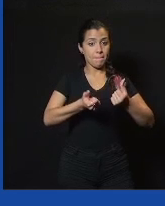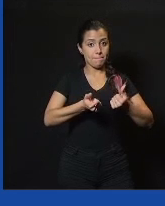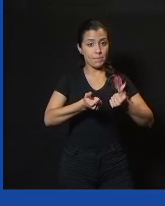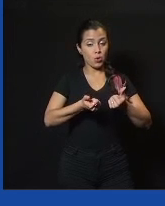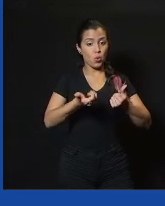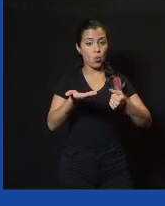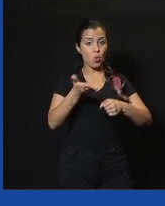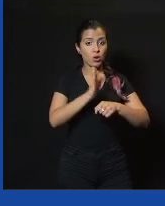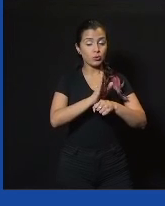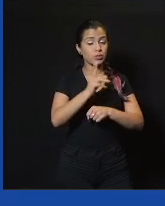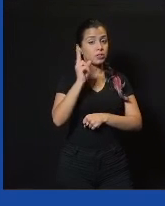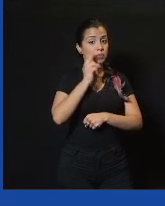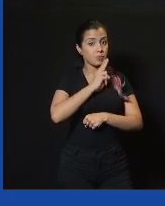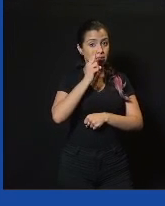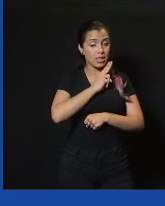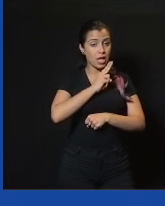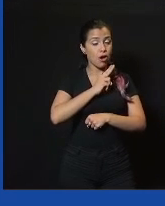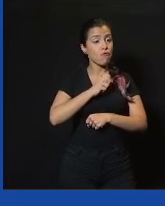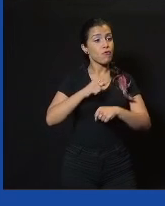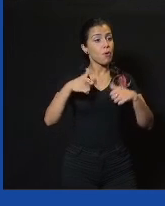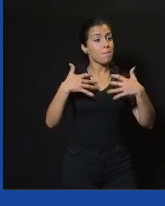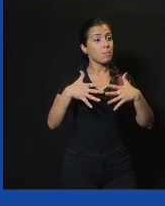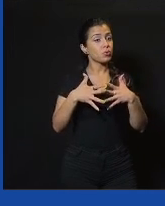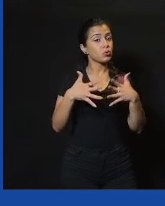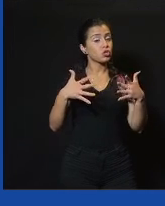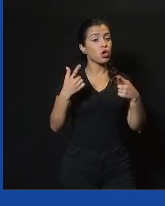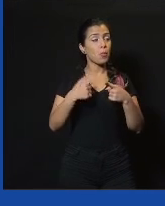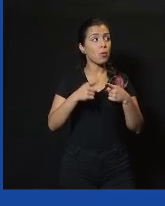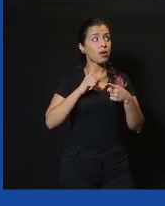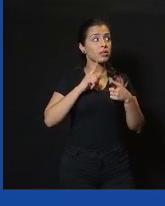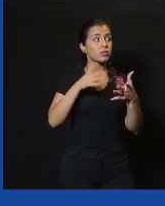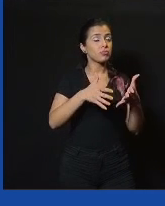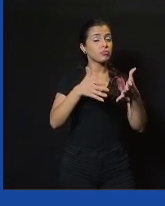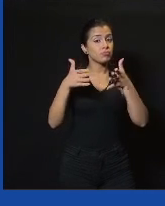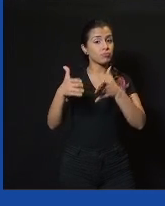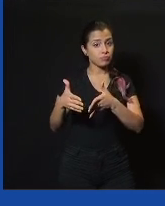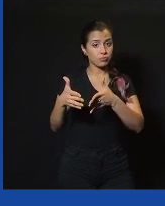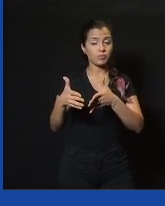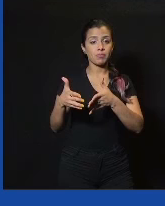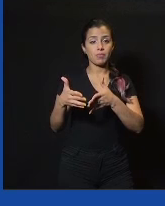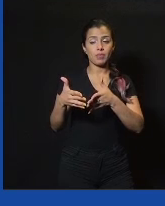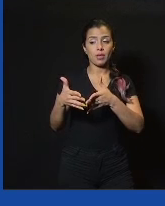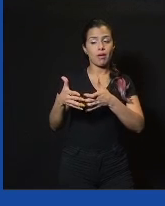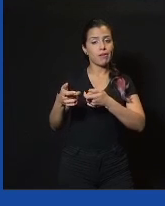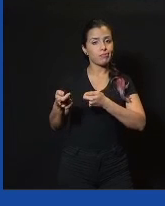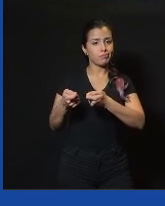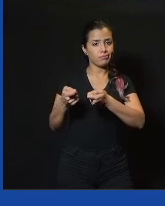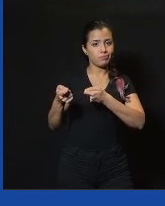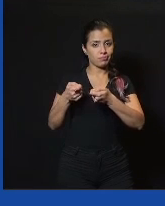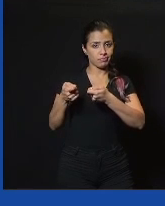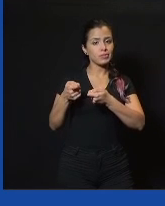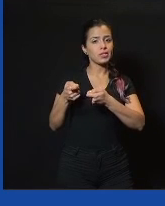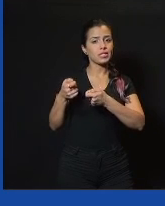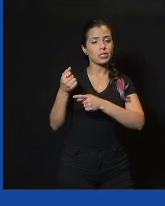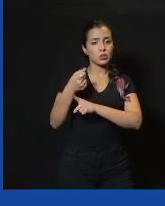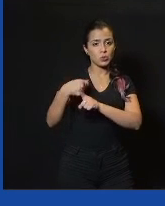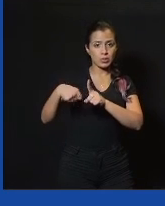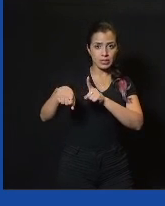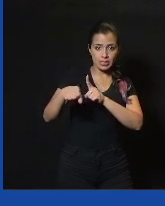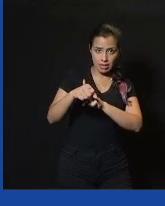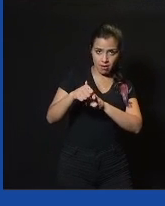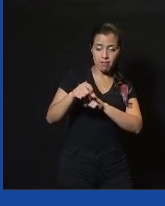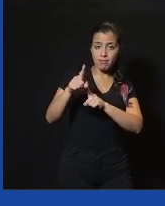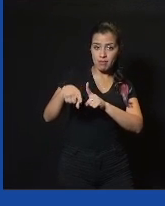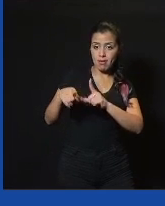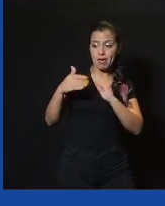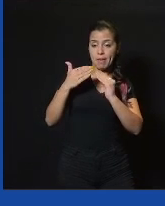foi gigantesca. Porque, de um lado, eles viram a mobilização de uma parcela da sociedade, que é a periferia,